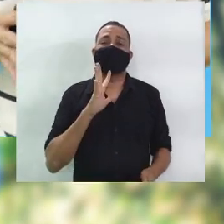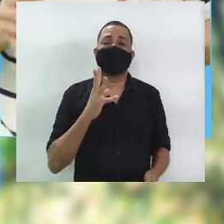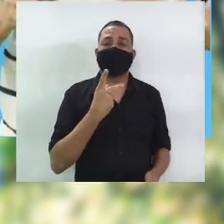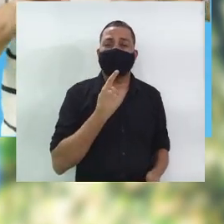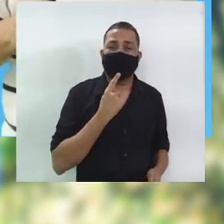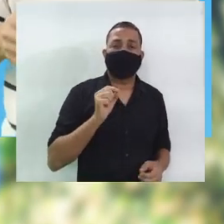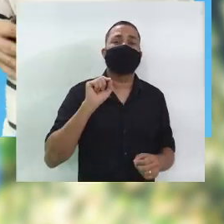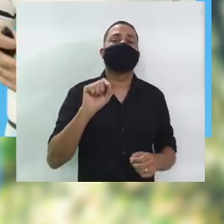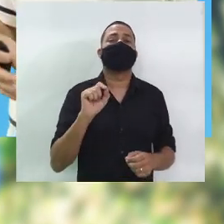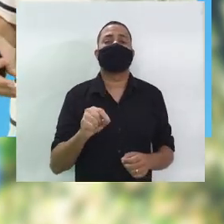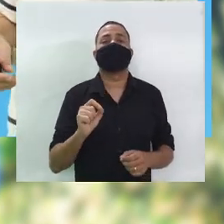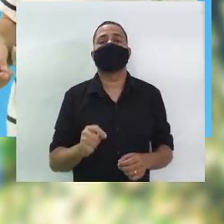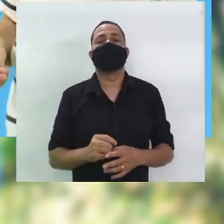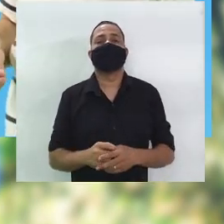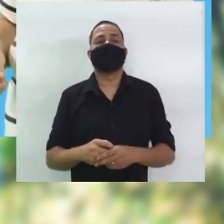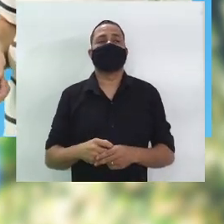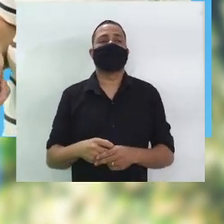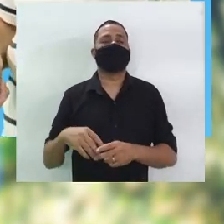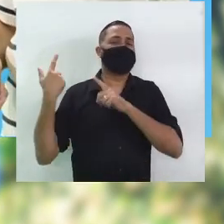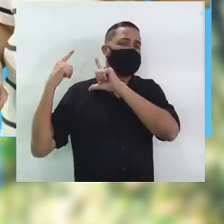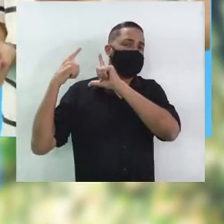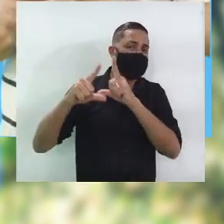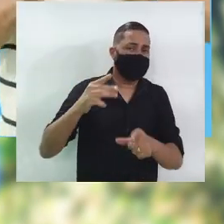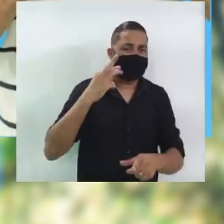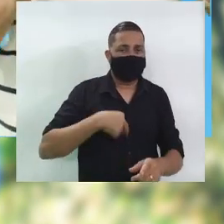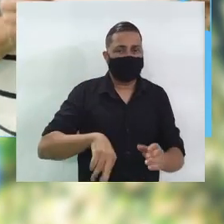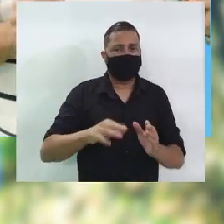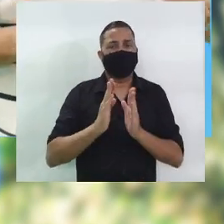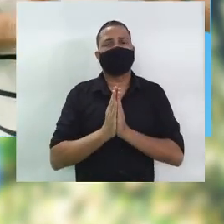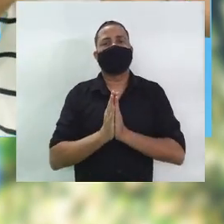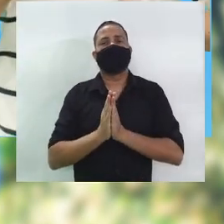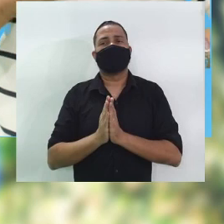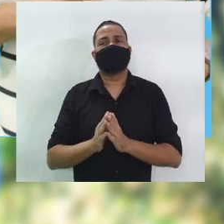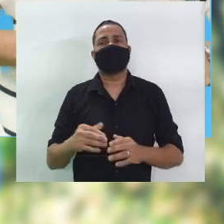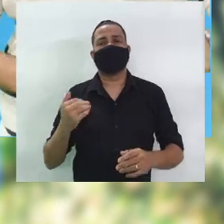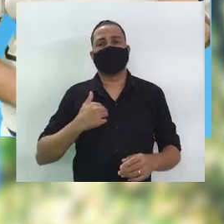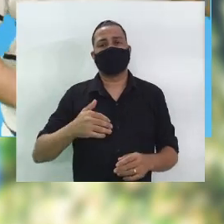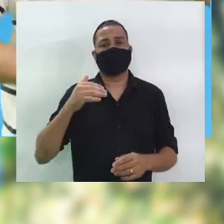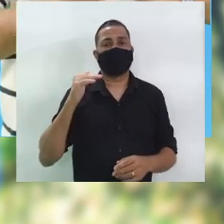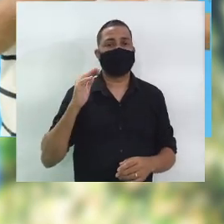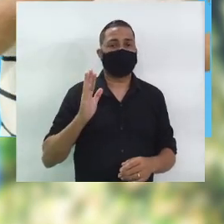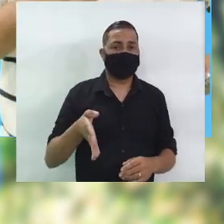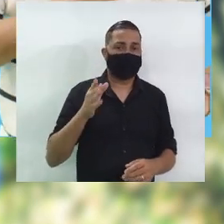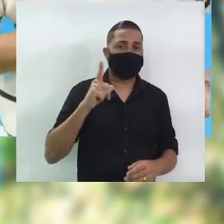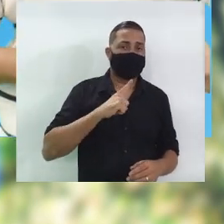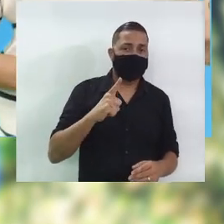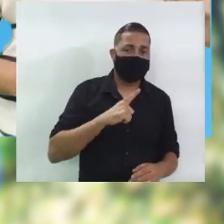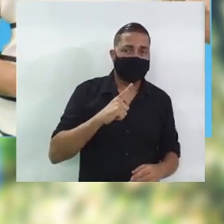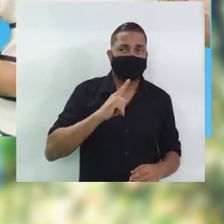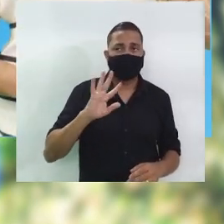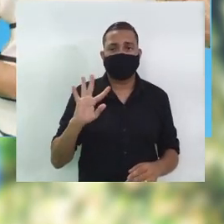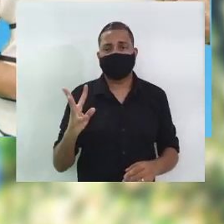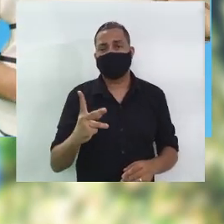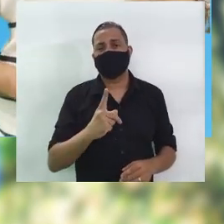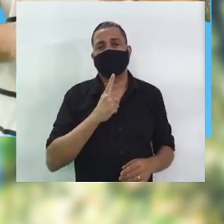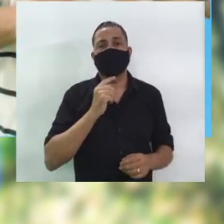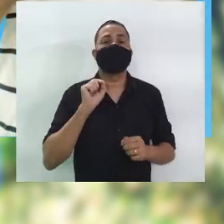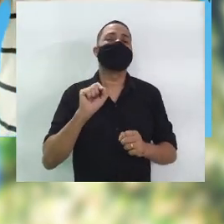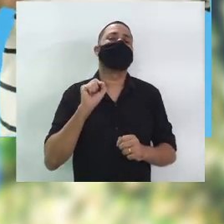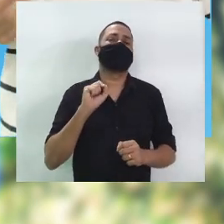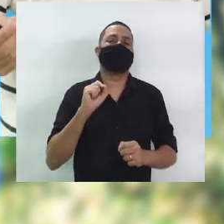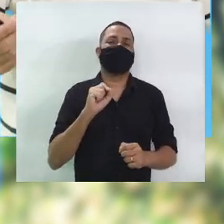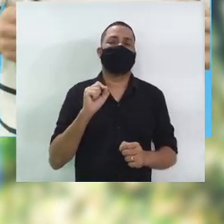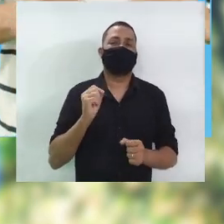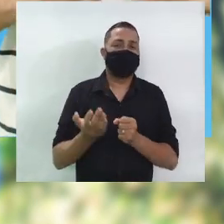conhecimento de quê? Da tradição religiosa do outro. Então até agora nós já temos o conhecimento de quê?